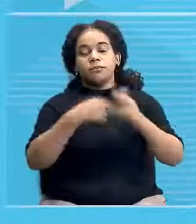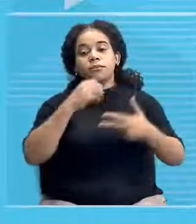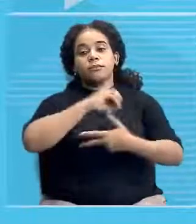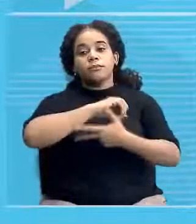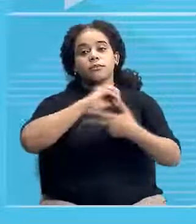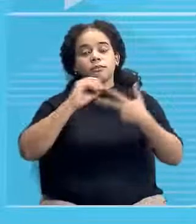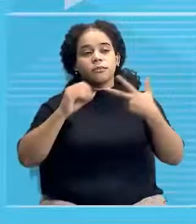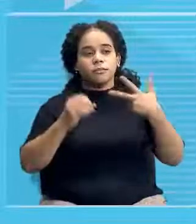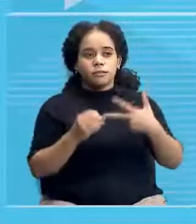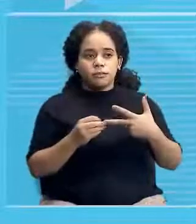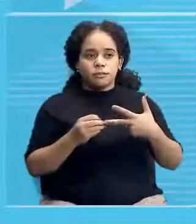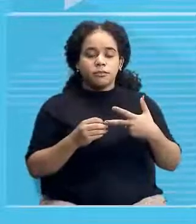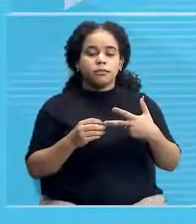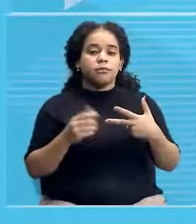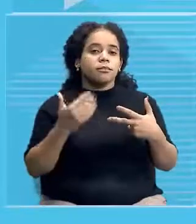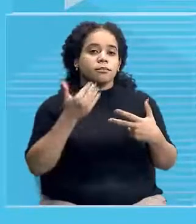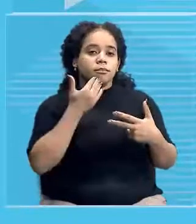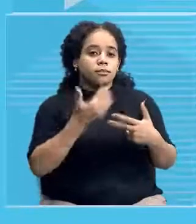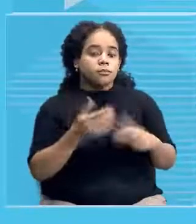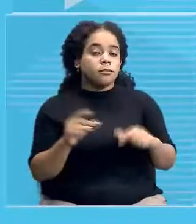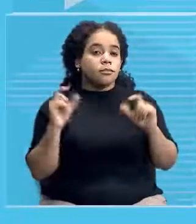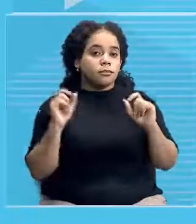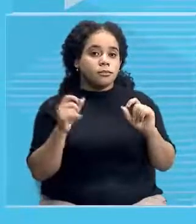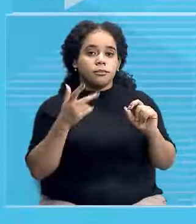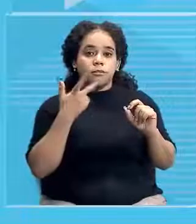Fala sobre o quê?